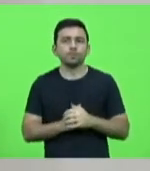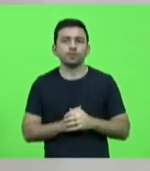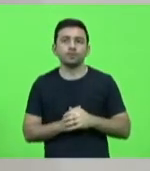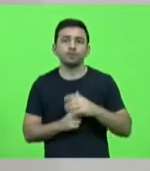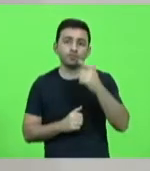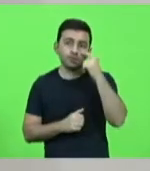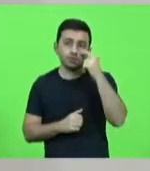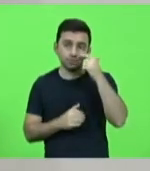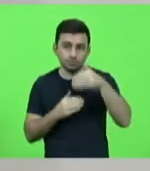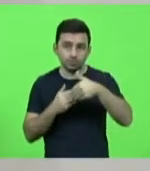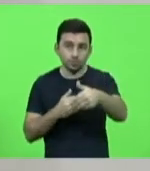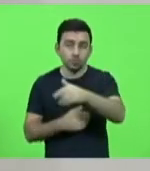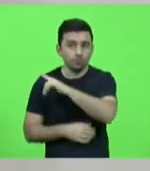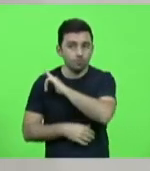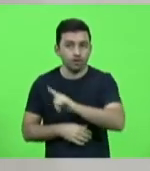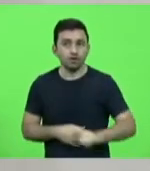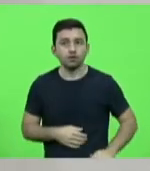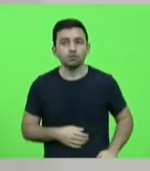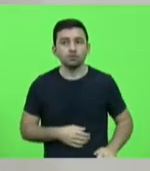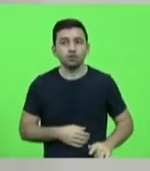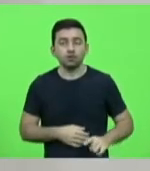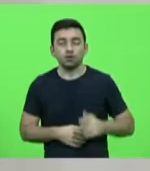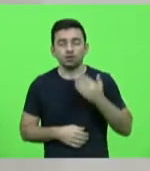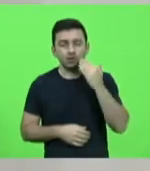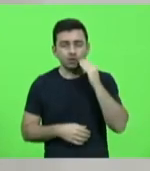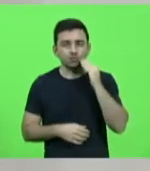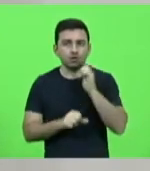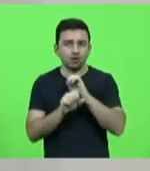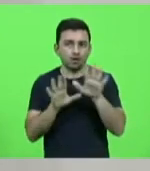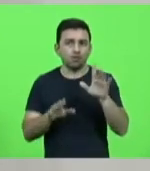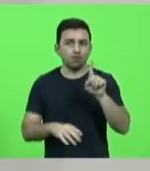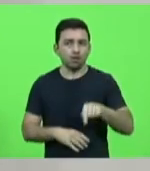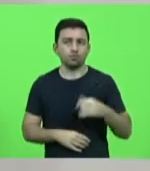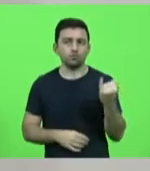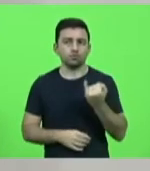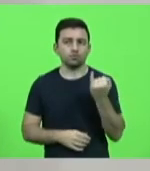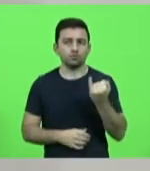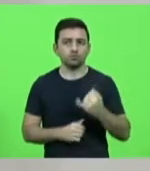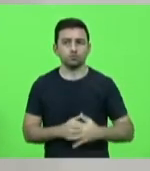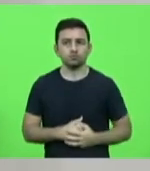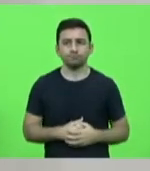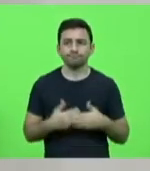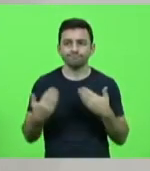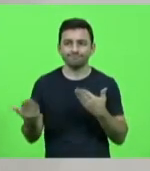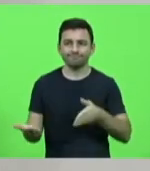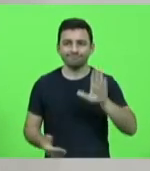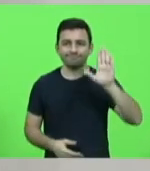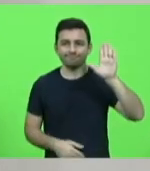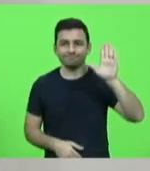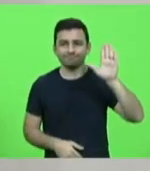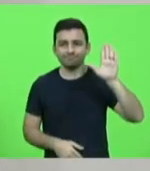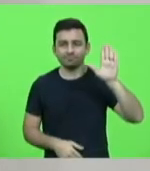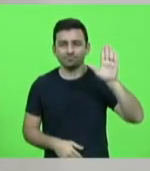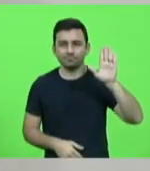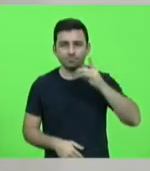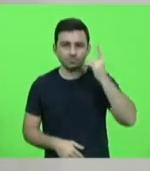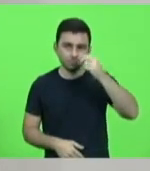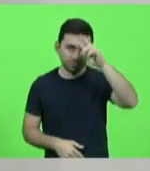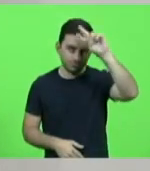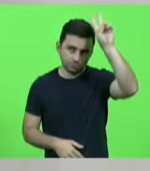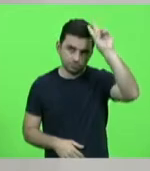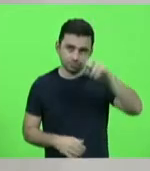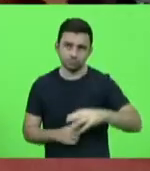levar isso ao governo, que eu entendo é muito importante. Obrigado. Ah, uma parte ao deputado Vicente